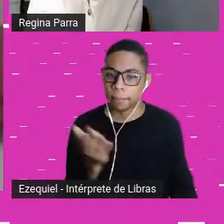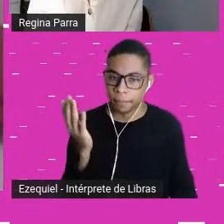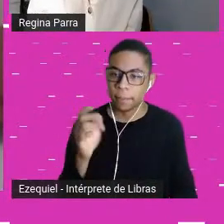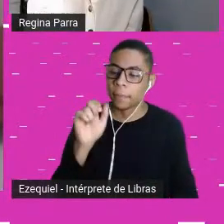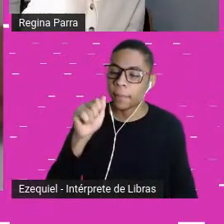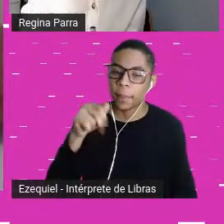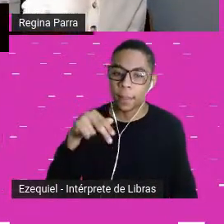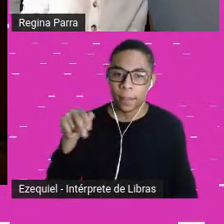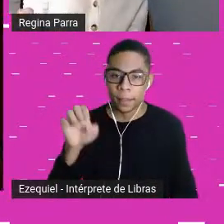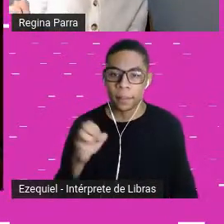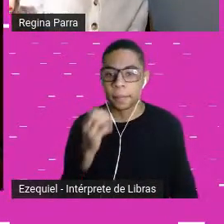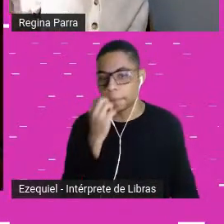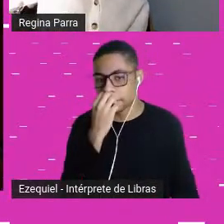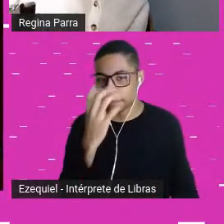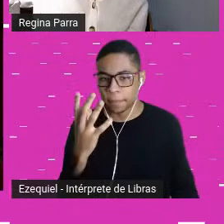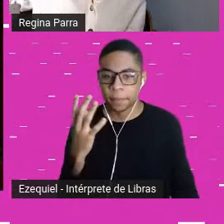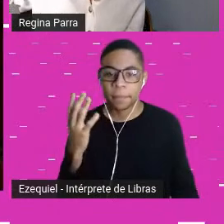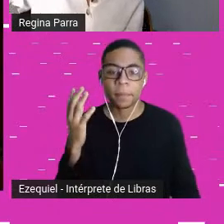querida.